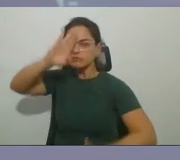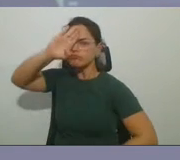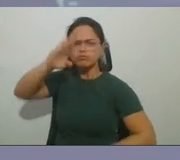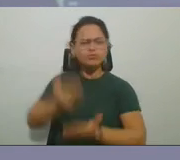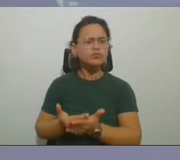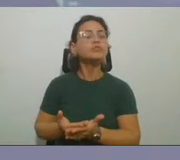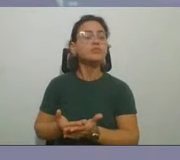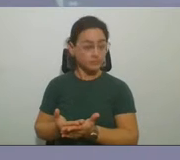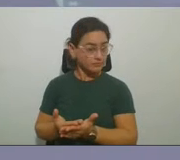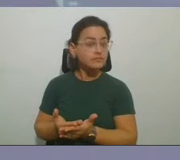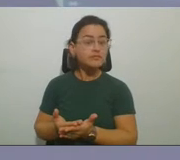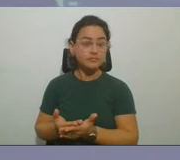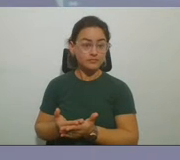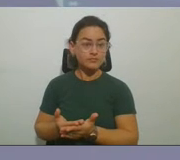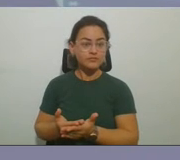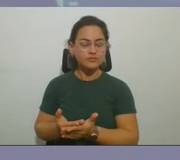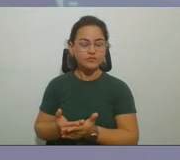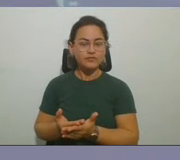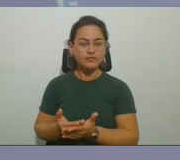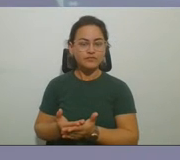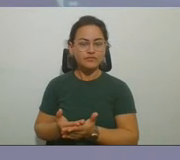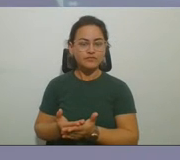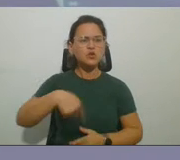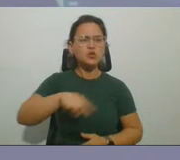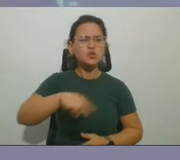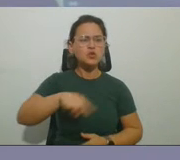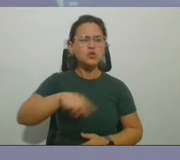em detrimento ao pensamento negacionista.